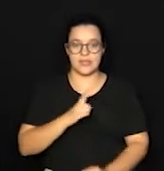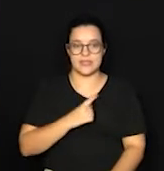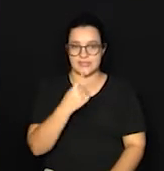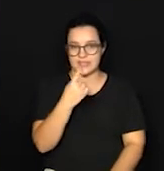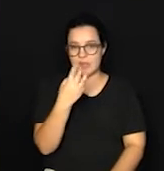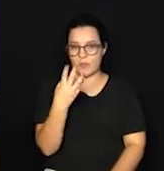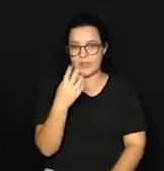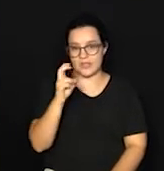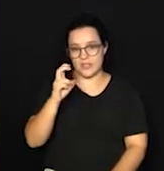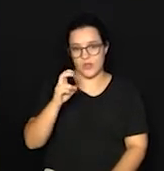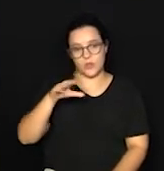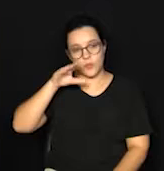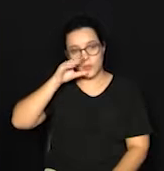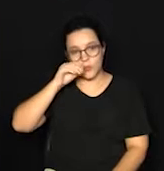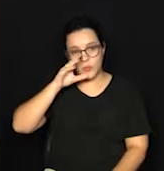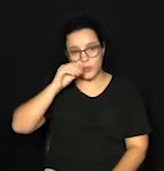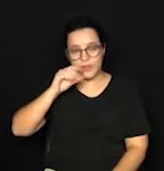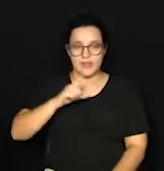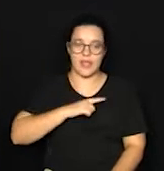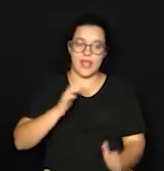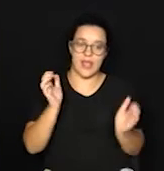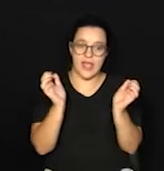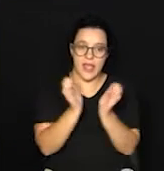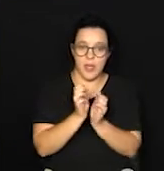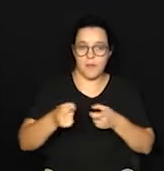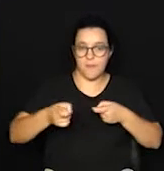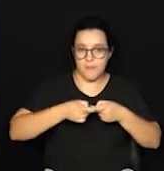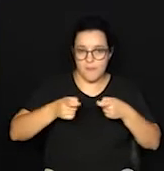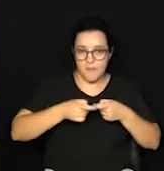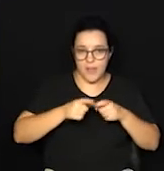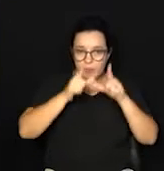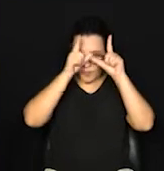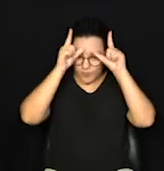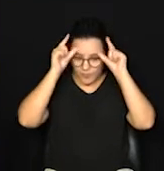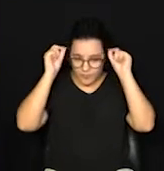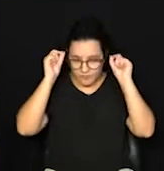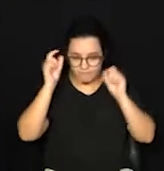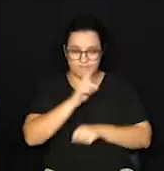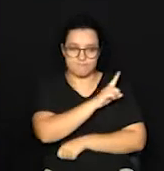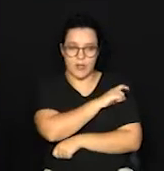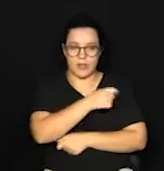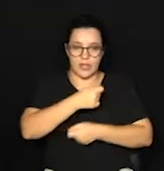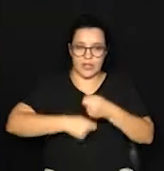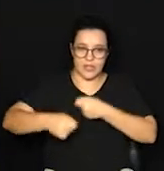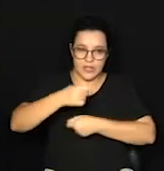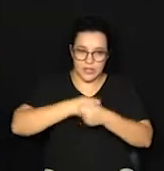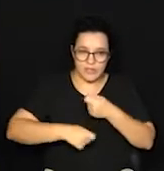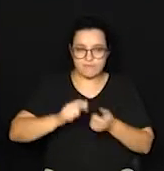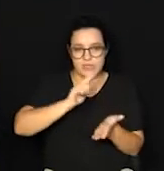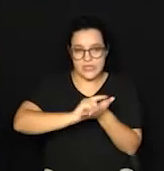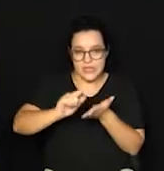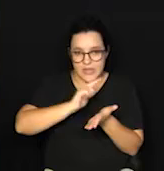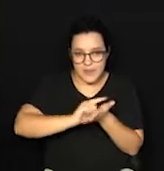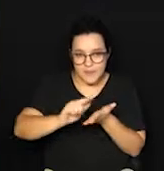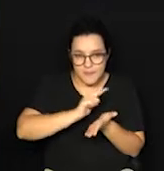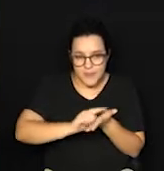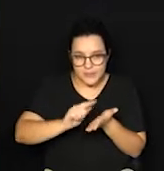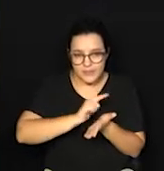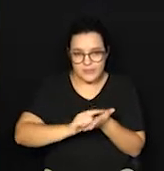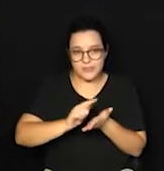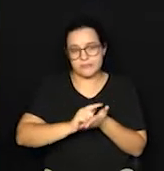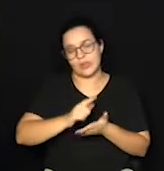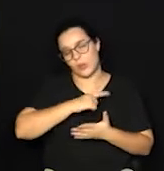funcionários, incluindo as equipes médica, de enfermagem, de técnicos, de administração, de higiene, de manutenção